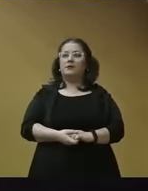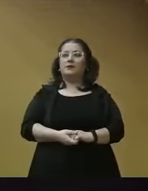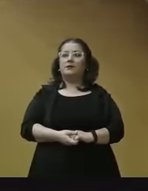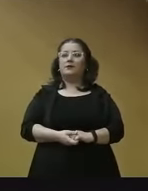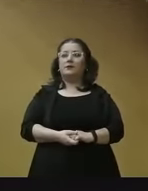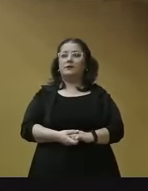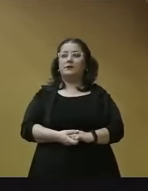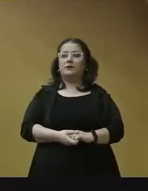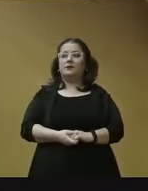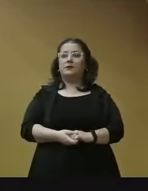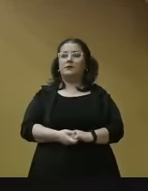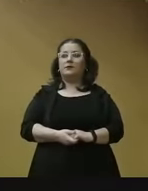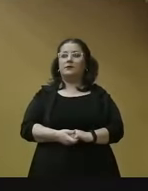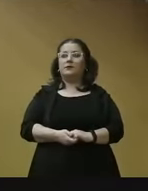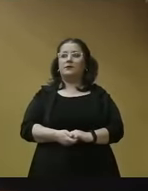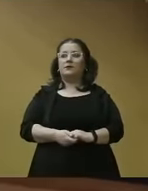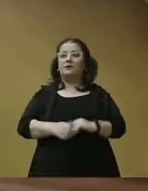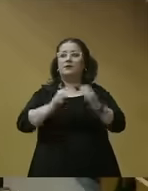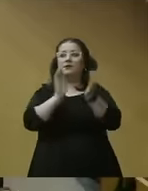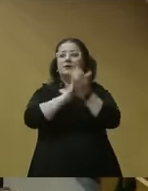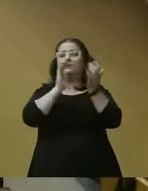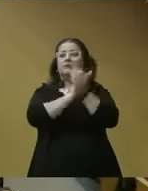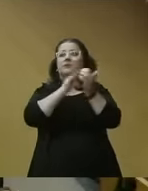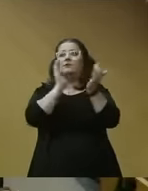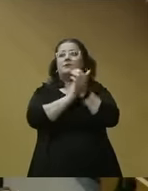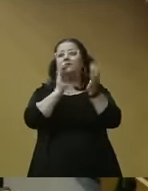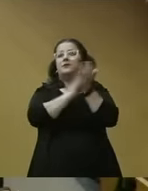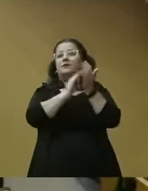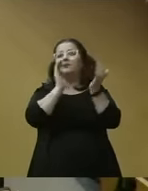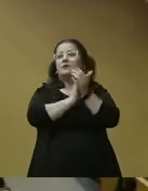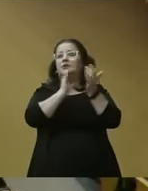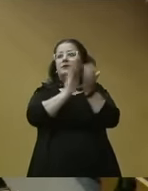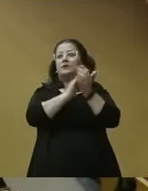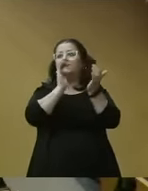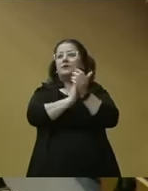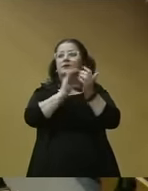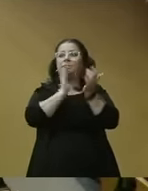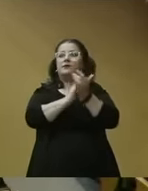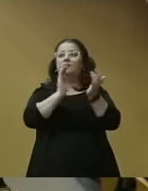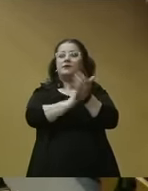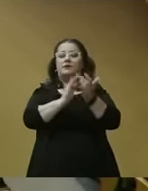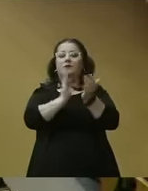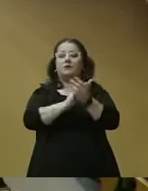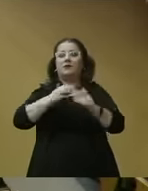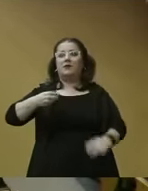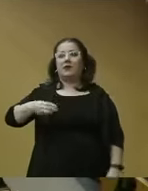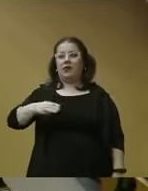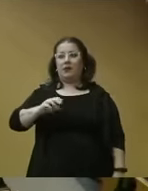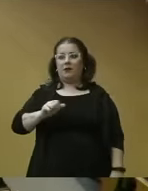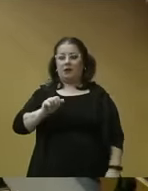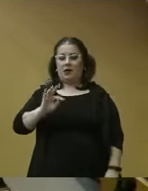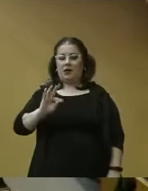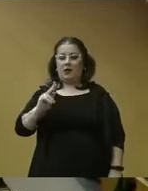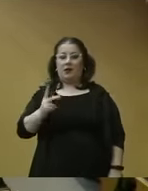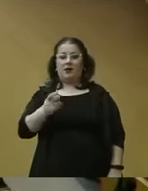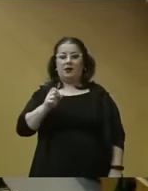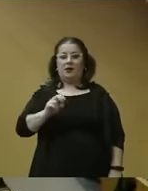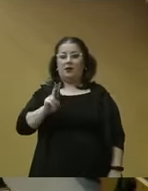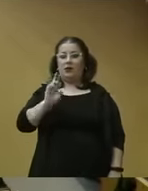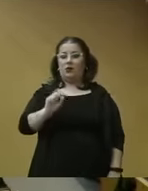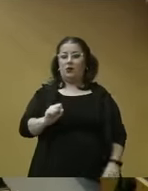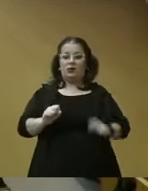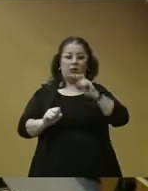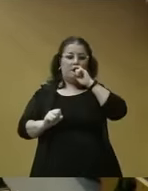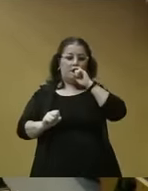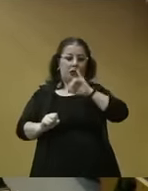it feels right. It feels right, it feels right, yeah. Matheus Nava dos Santos, filho de